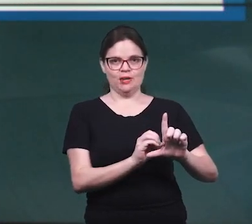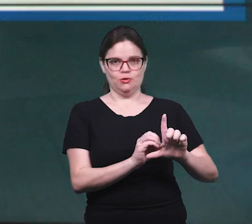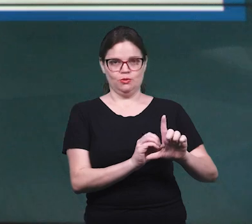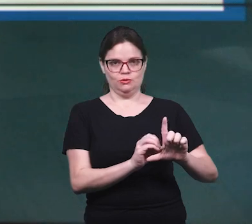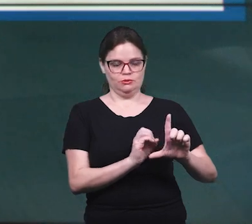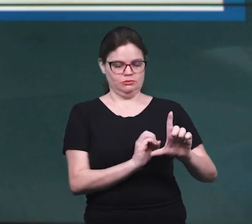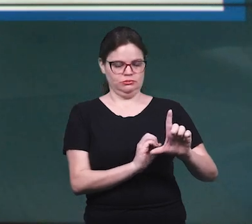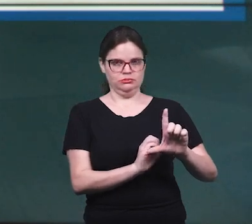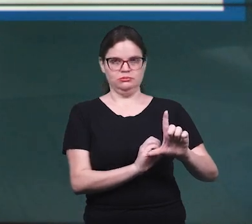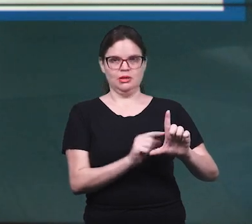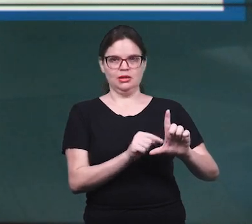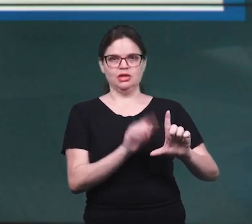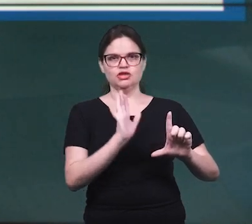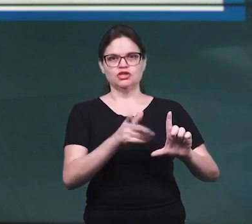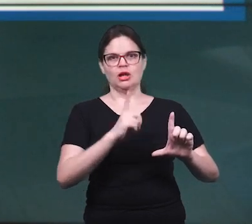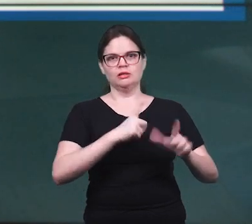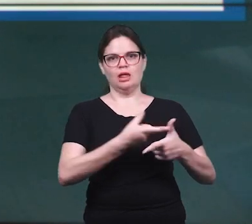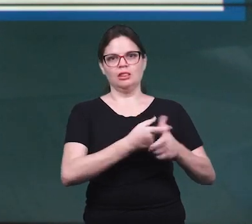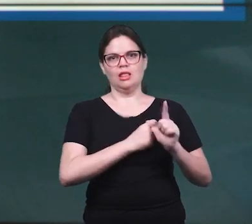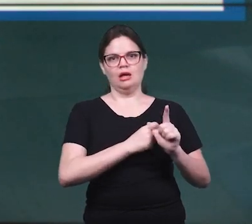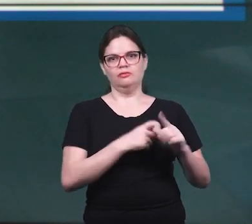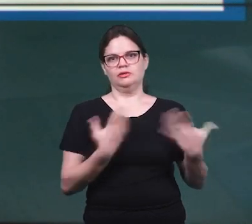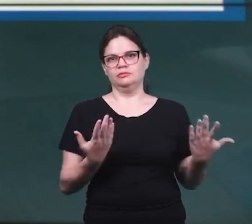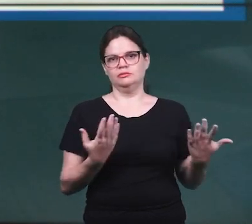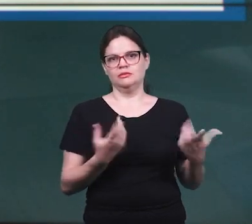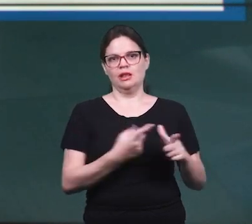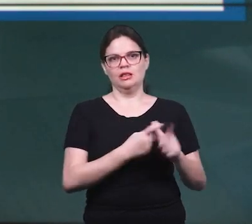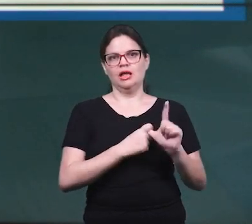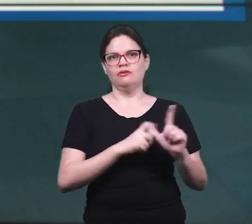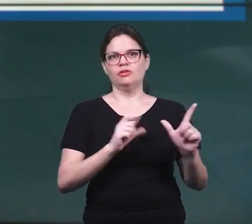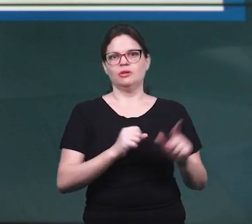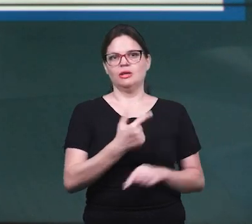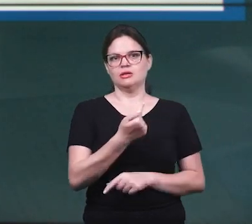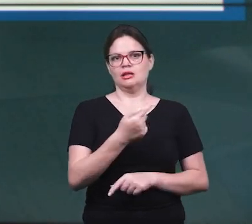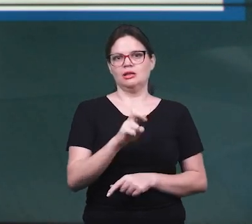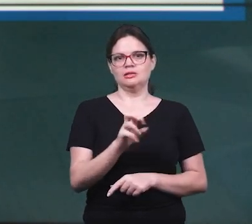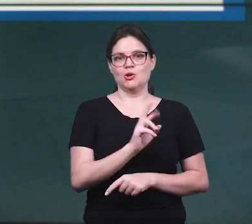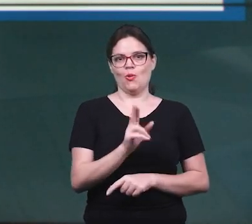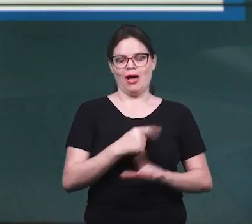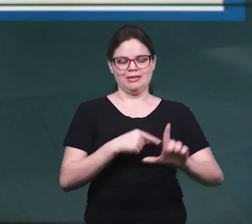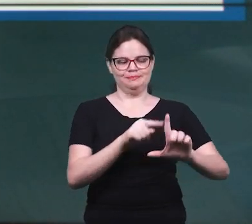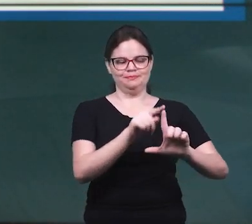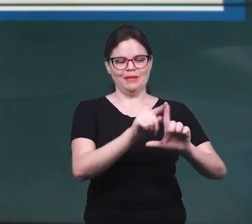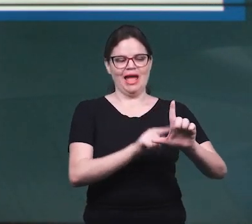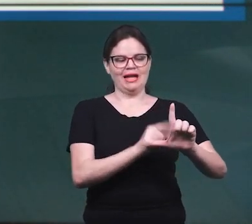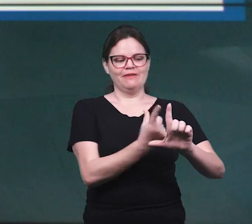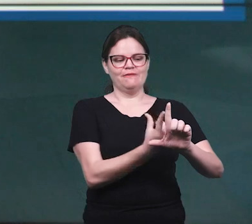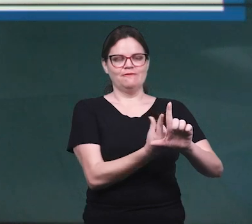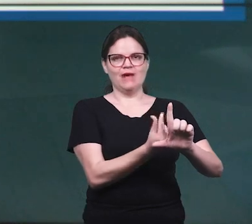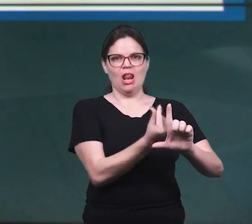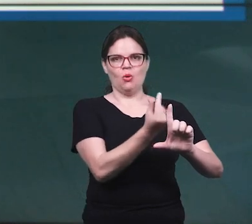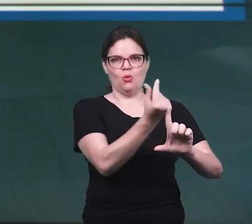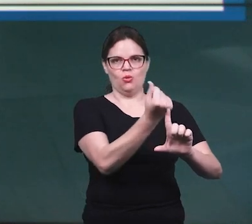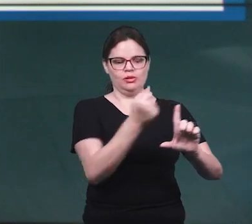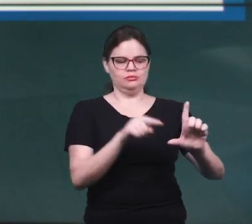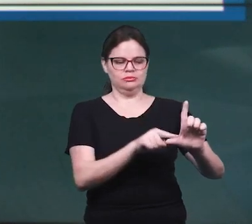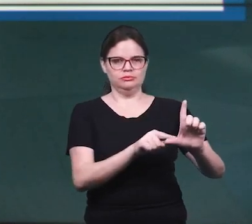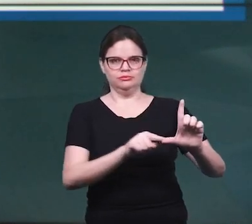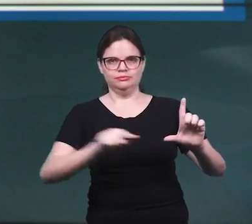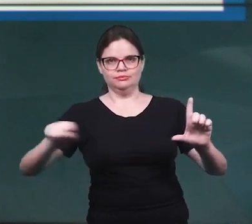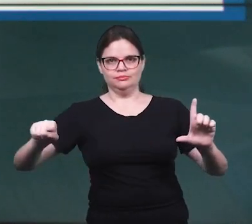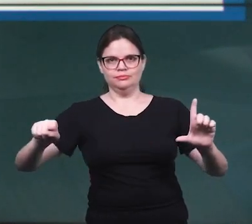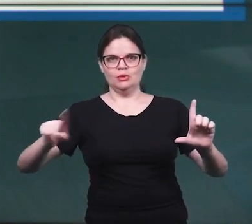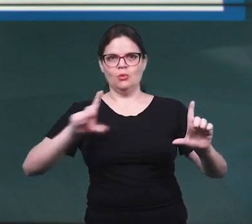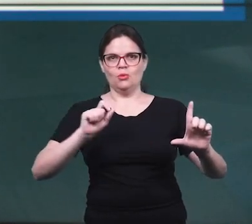aleatório, você já está devendo 75, ou seja, você ainda não ganhou nem um centavo